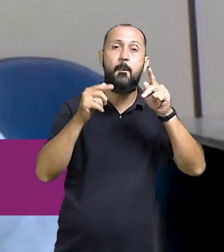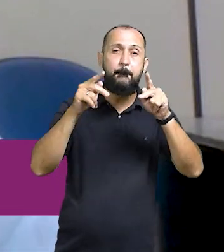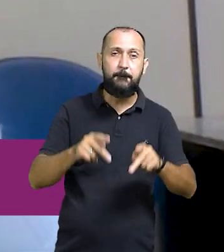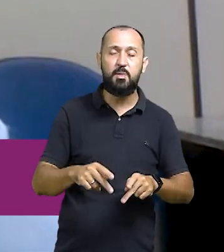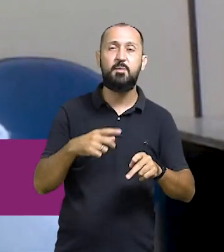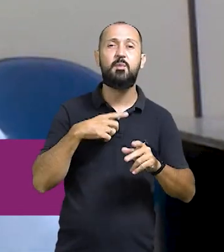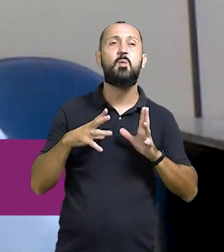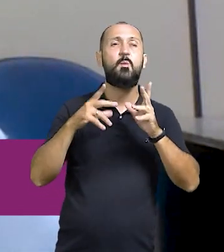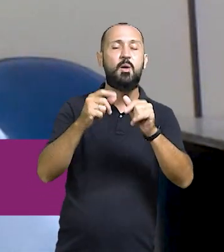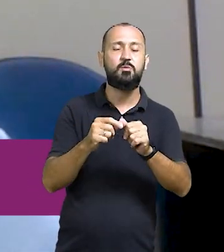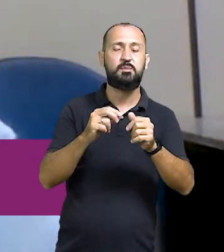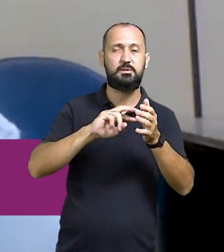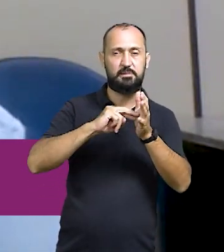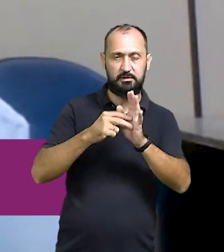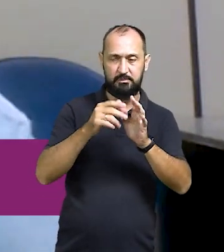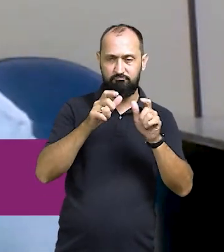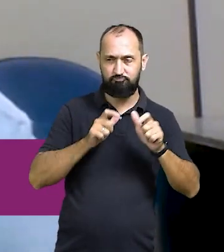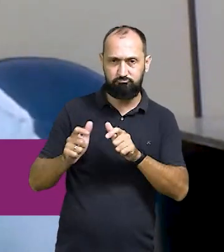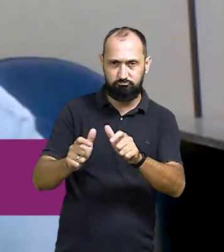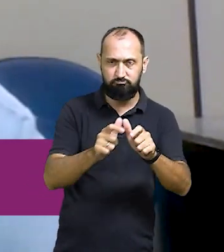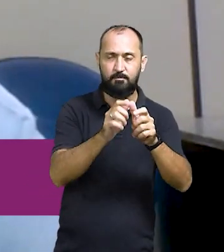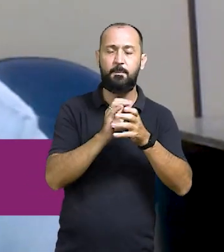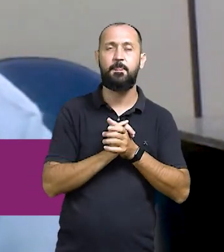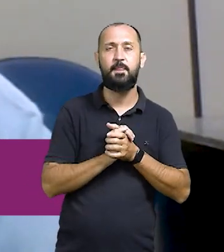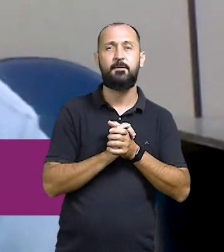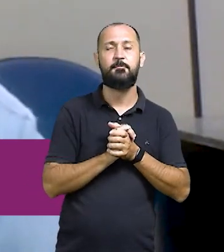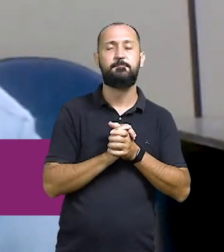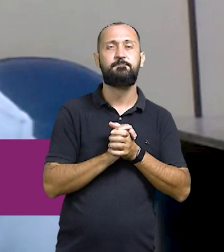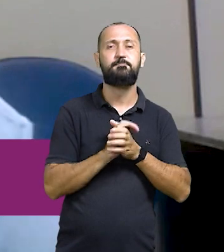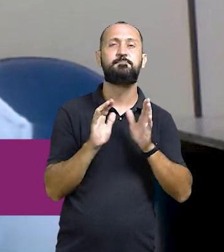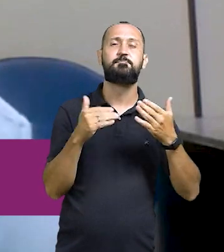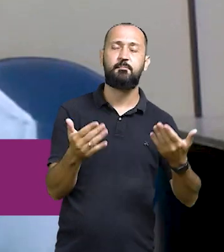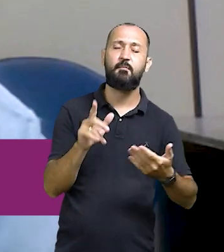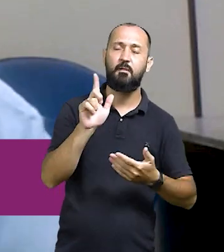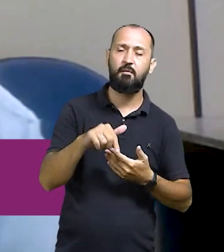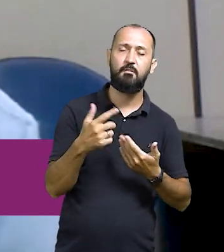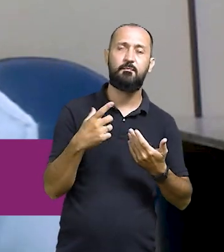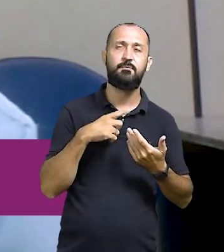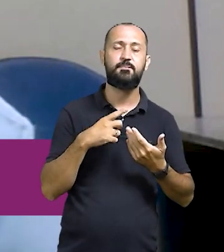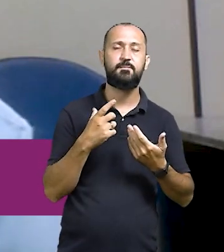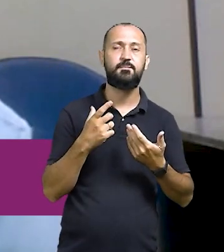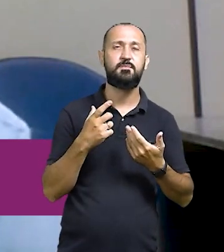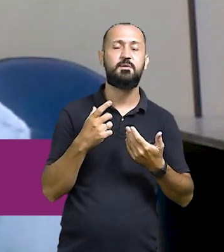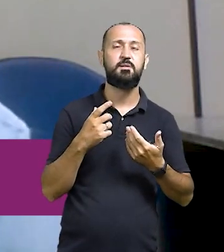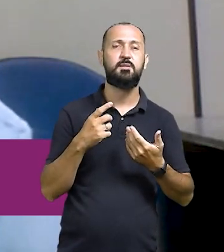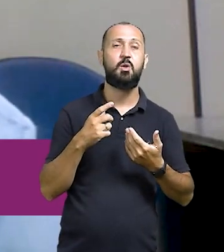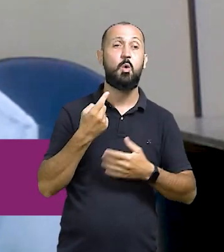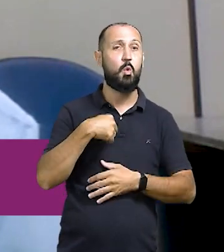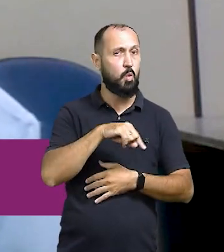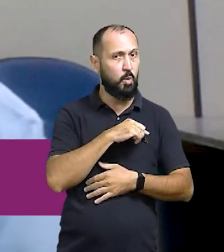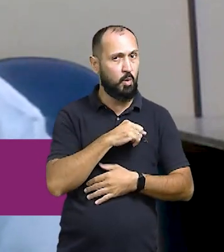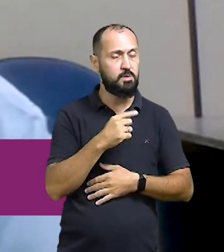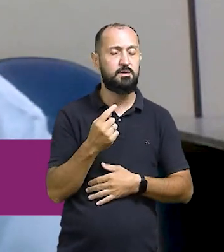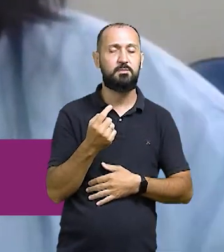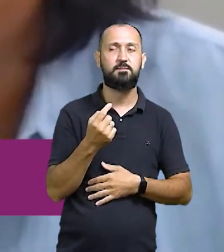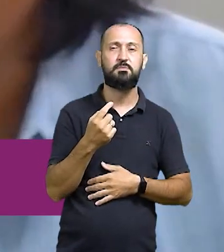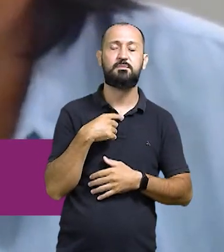de atendimento, e aí o que aconteceu? Era à noite, o helicóptero não podia ir, a embarcação não podia ir, e ela quase morre,